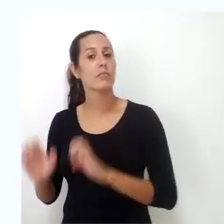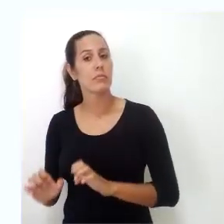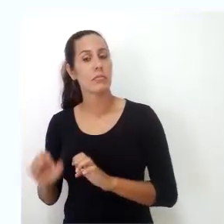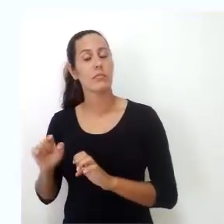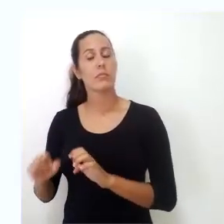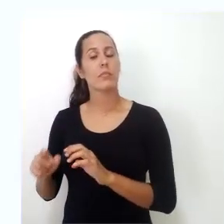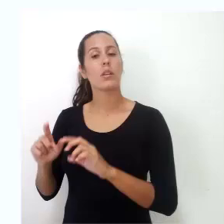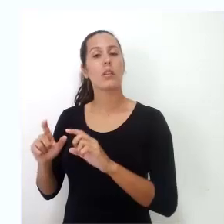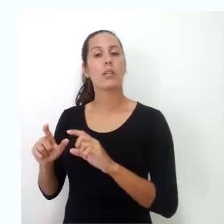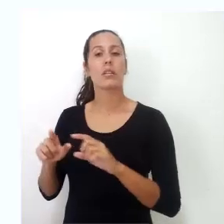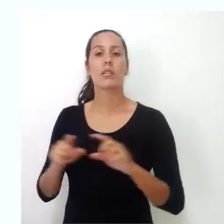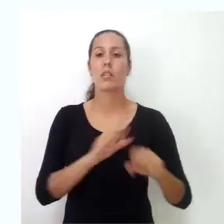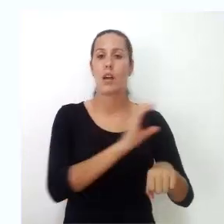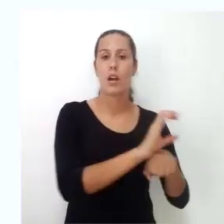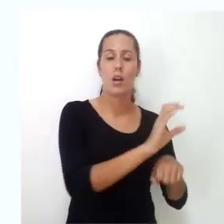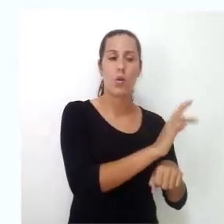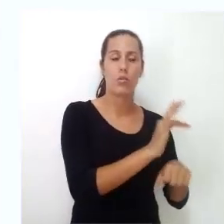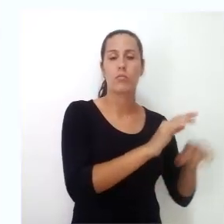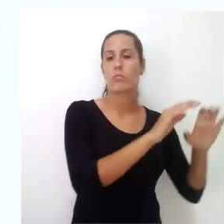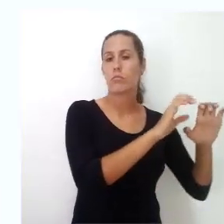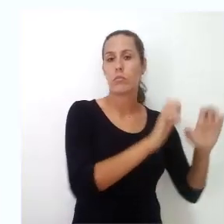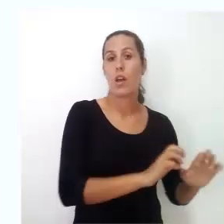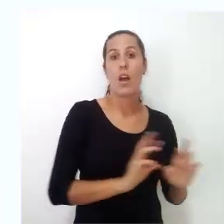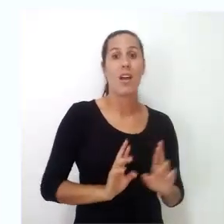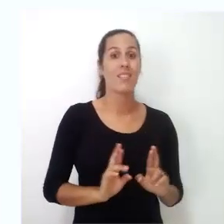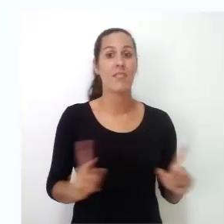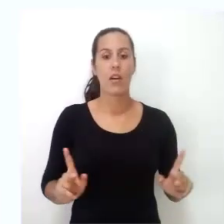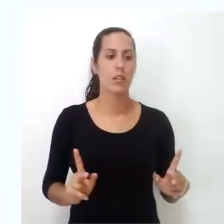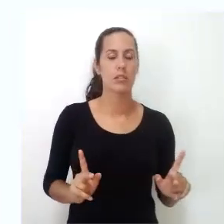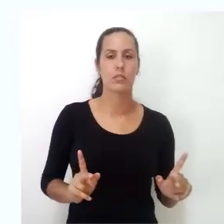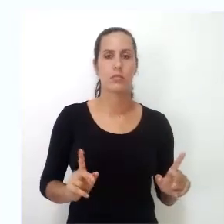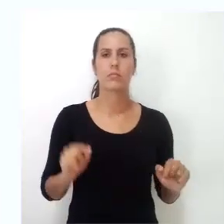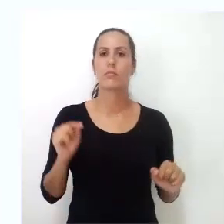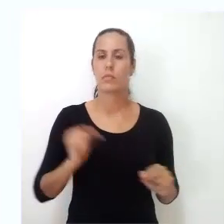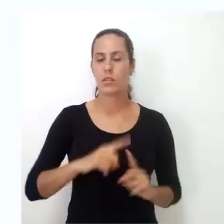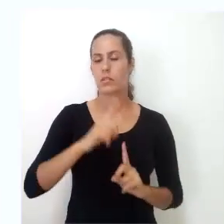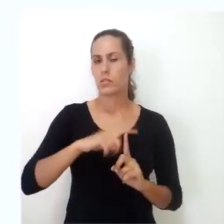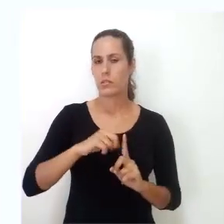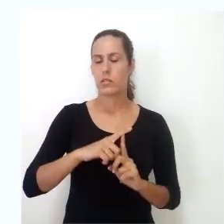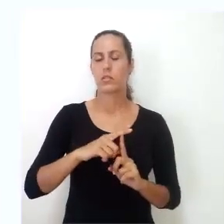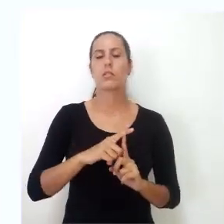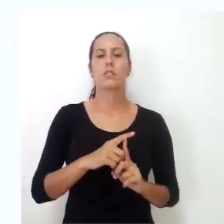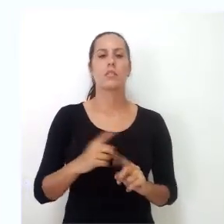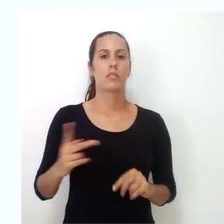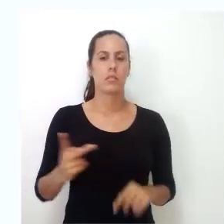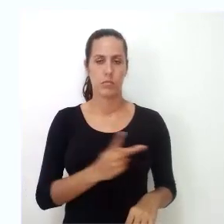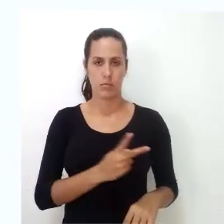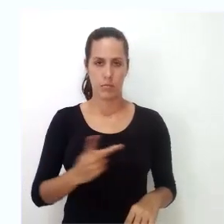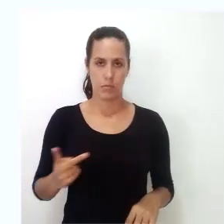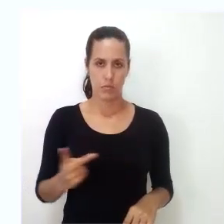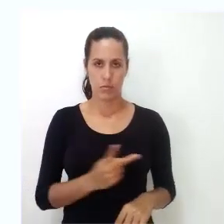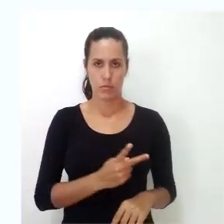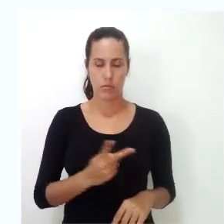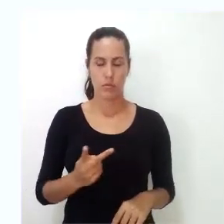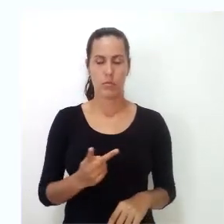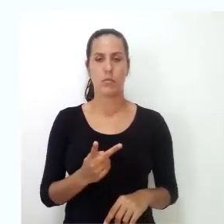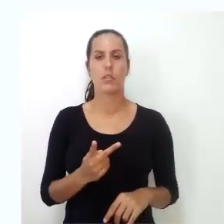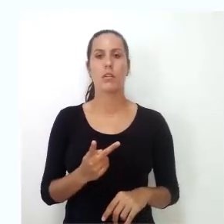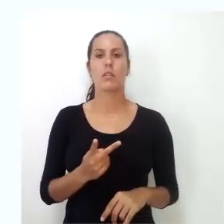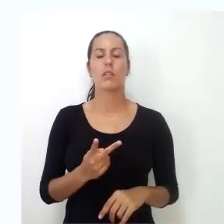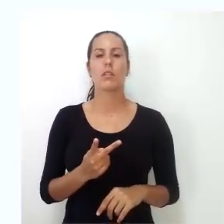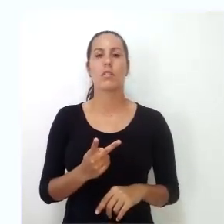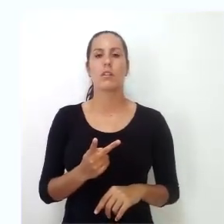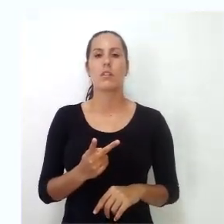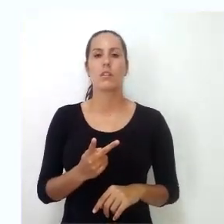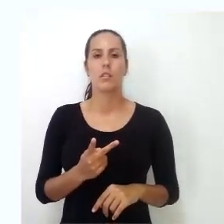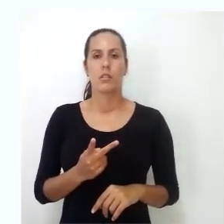assim, certo? A Constituição é assim, há uma estrutura. Então, esses textos normativos legais, certo? No